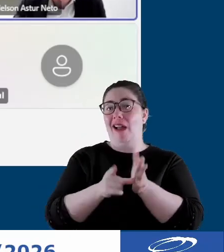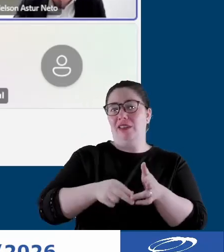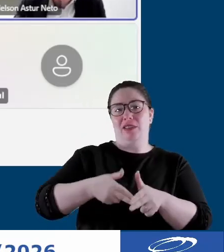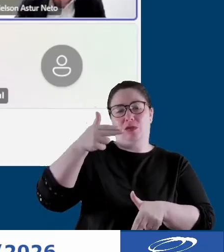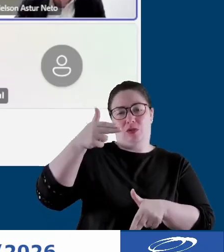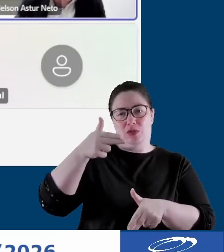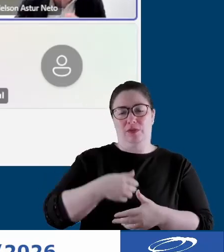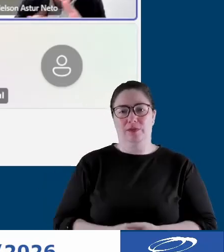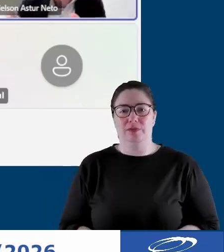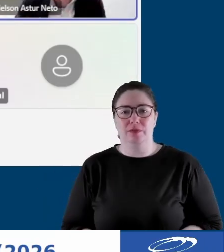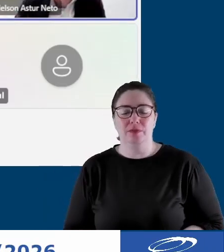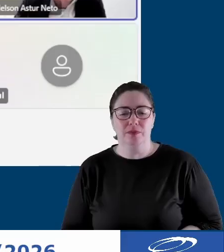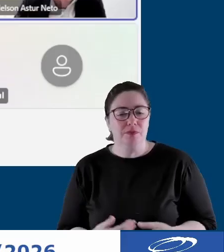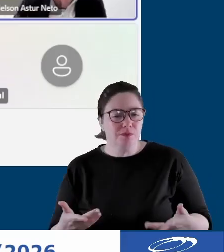Então, como um resumo assim dessas